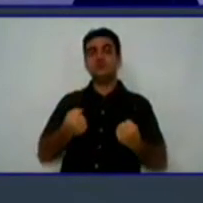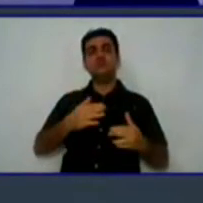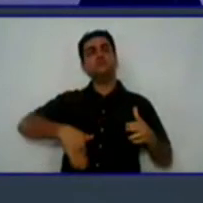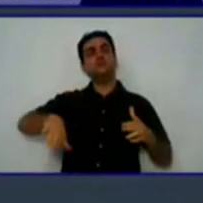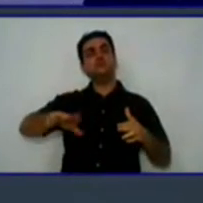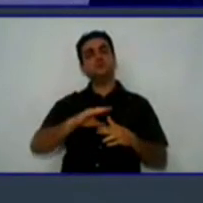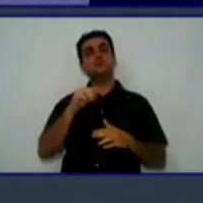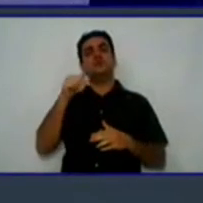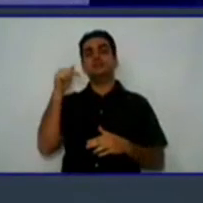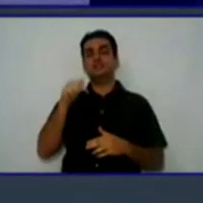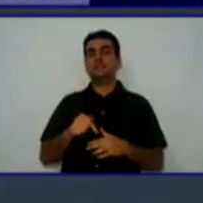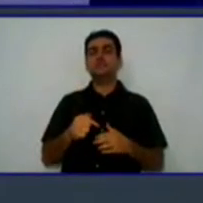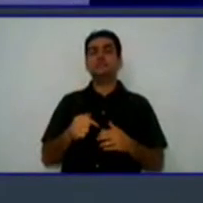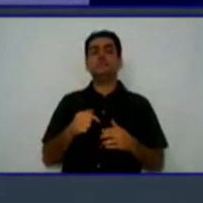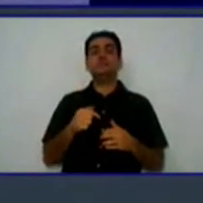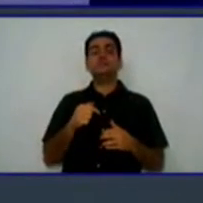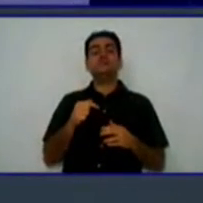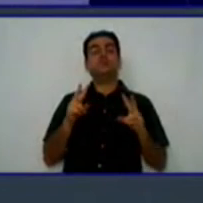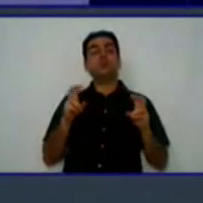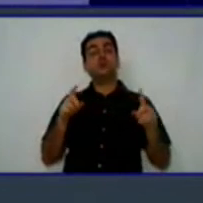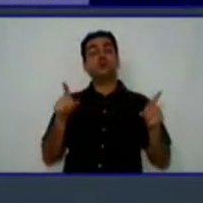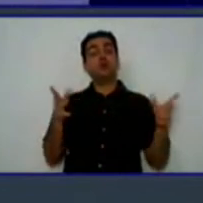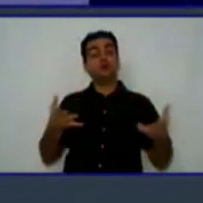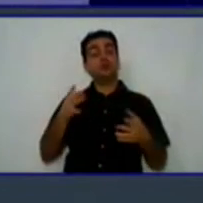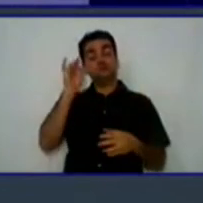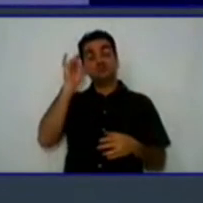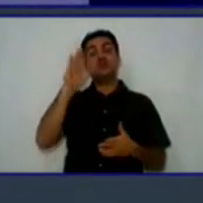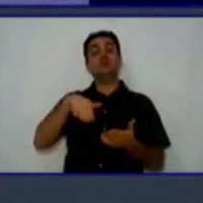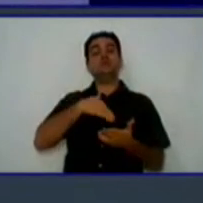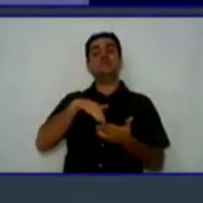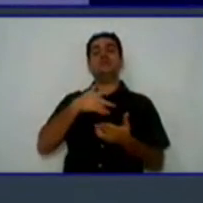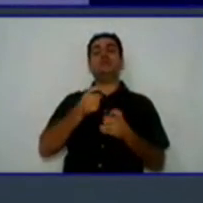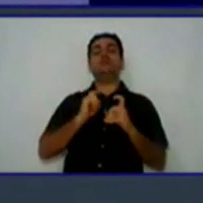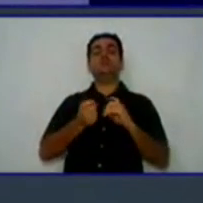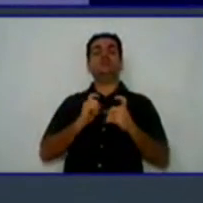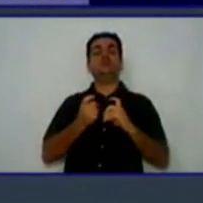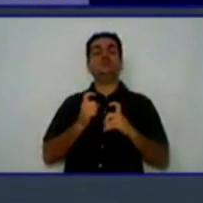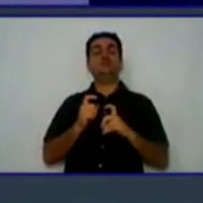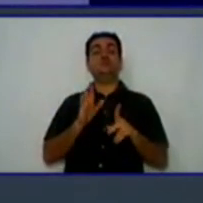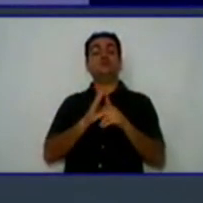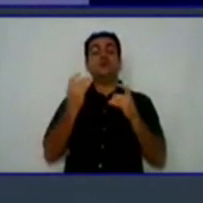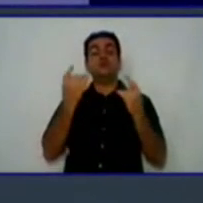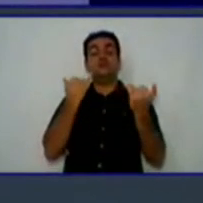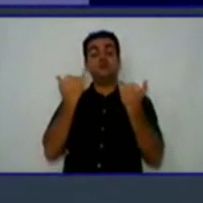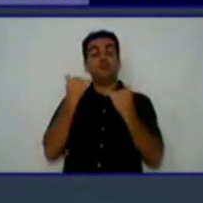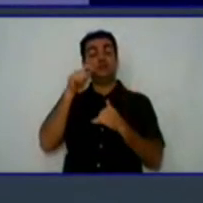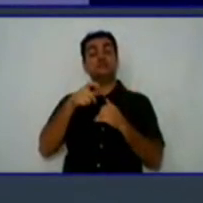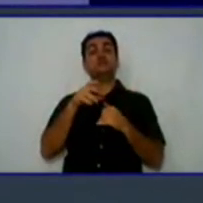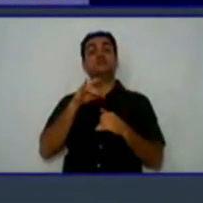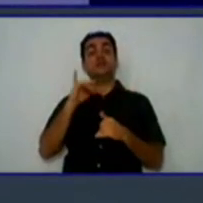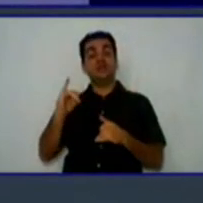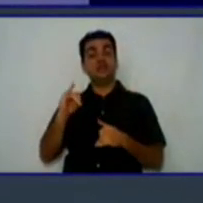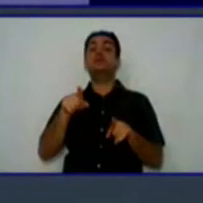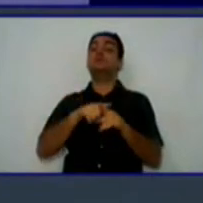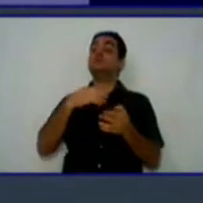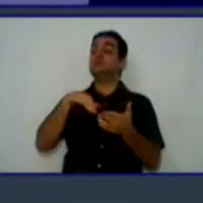unidades envolvidas e especialmente a Secretaria de Gestão da Informação e a